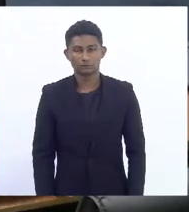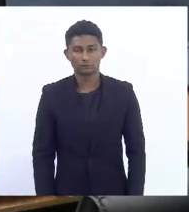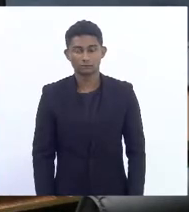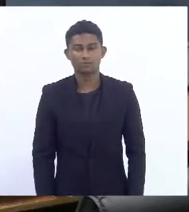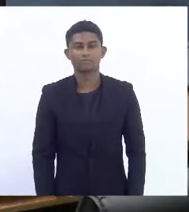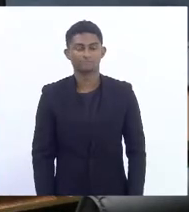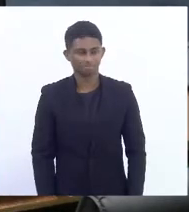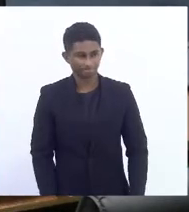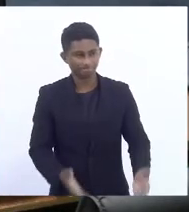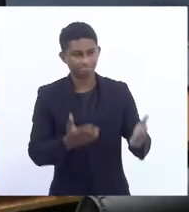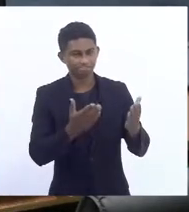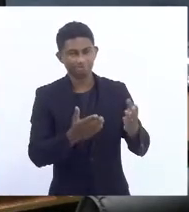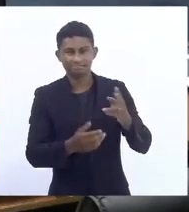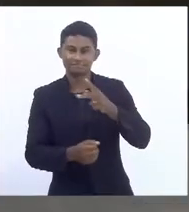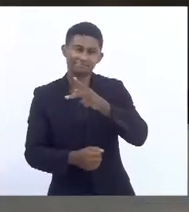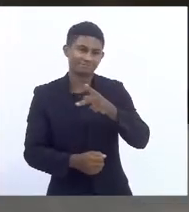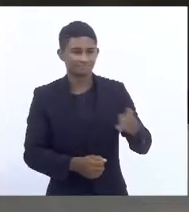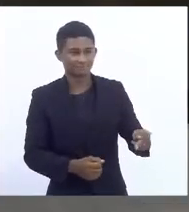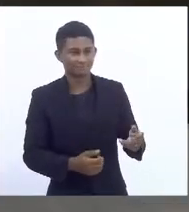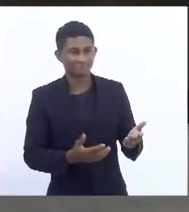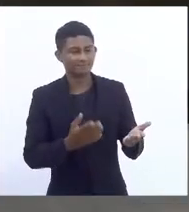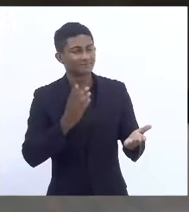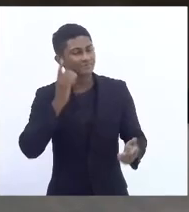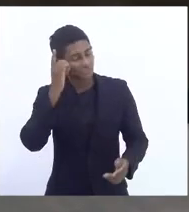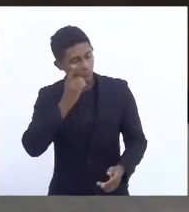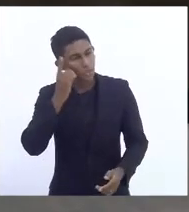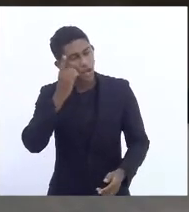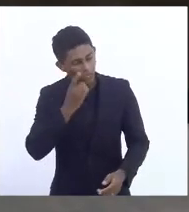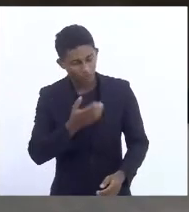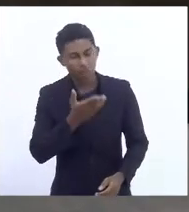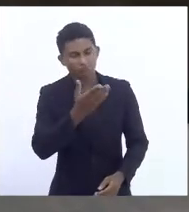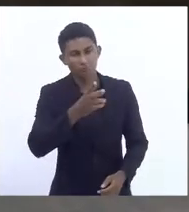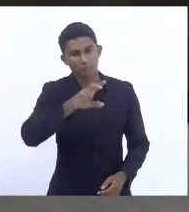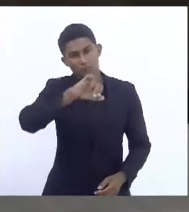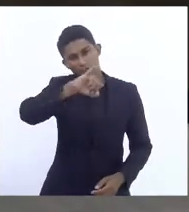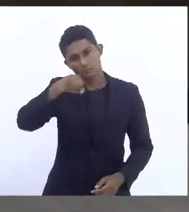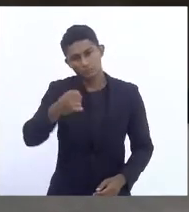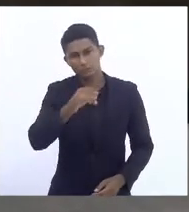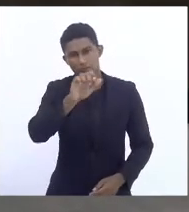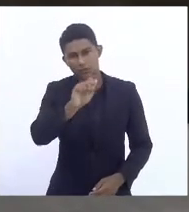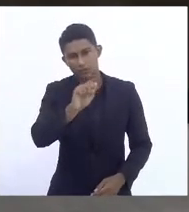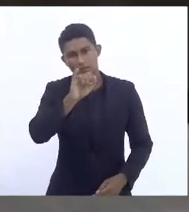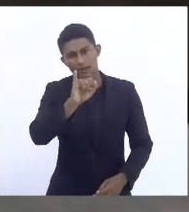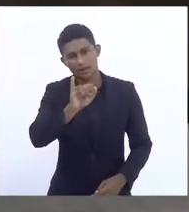Senhor presidente, deputado Jair Bittencourt,